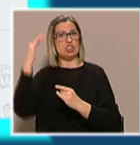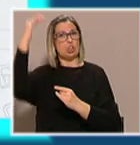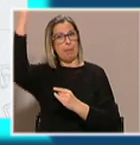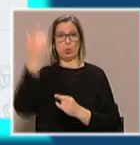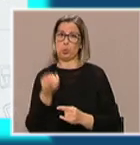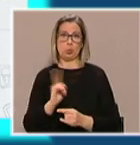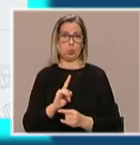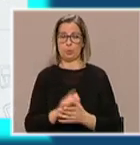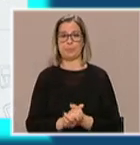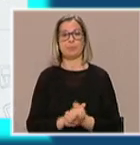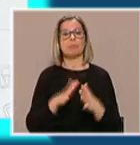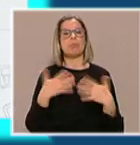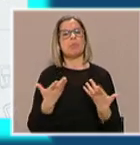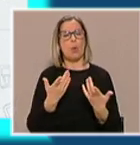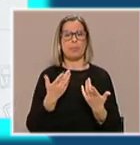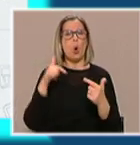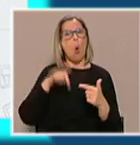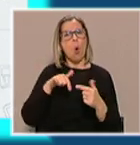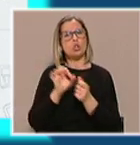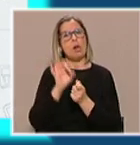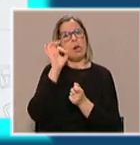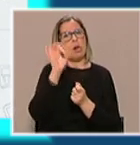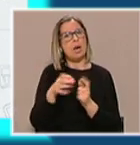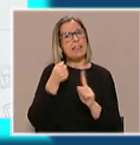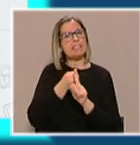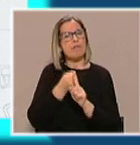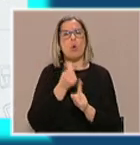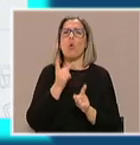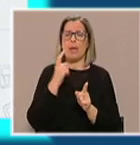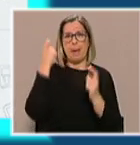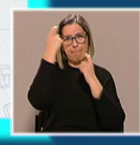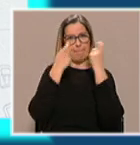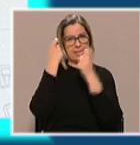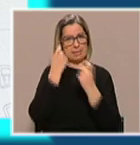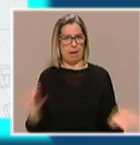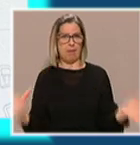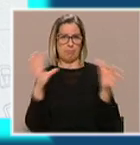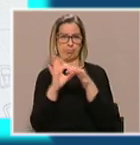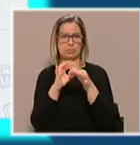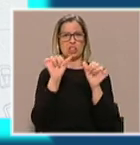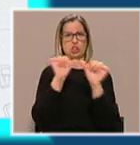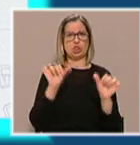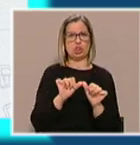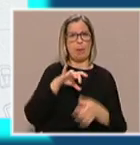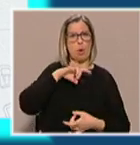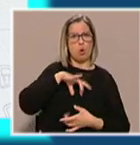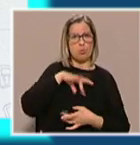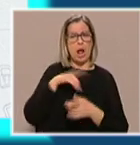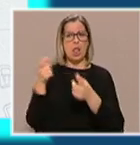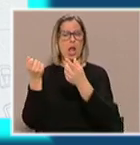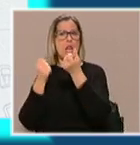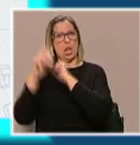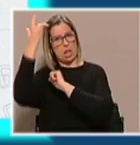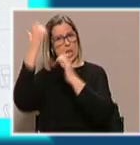2, que é pensarem em toda a interação entre o sistema nervoso e hormonal e identificarem,